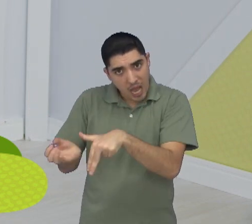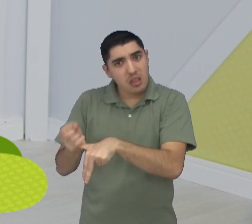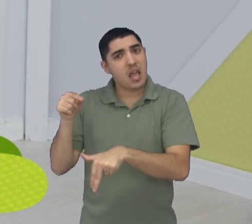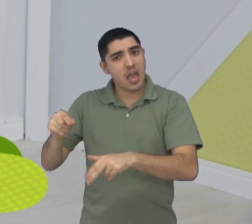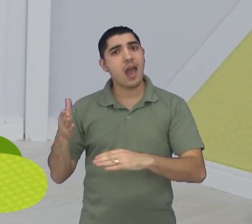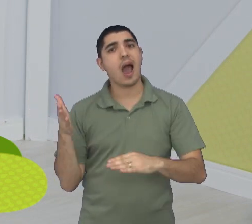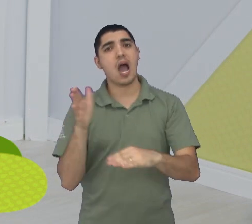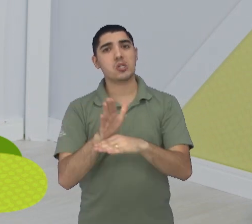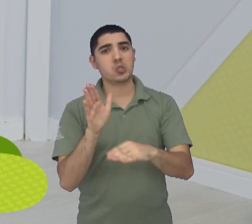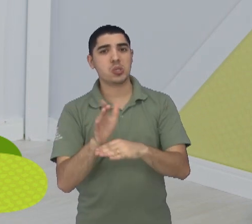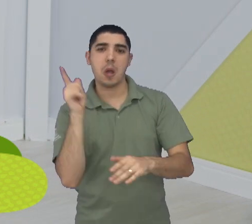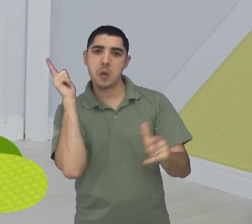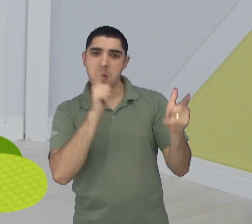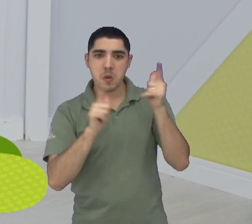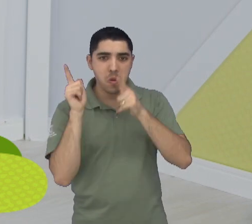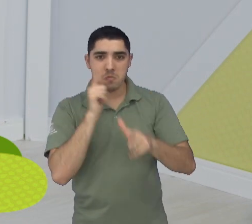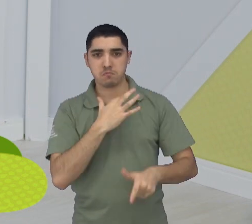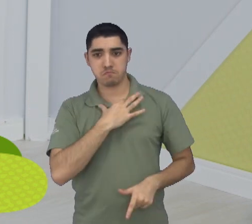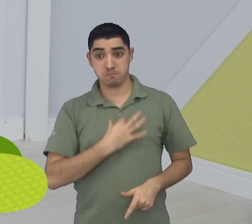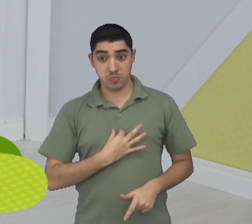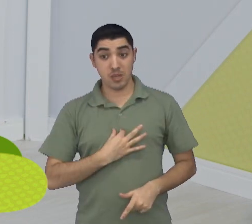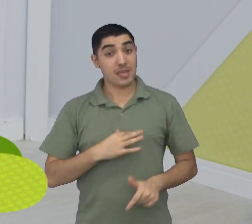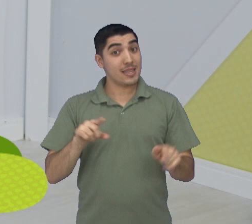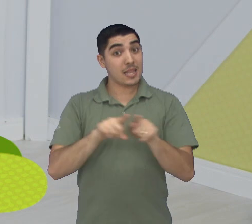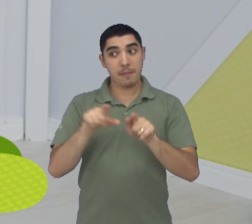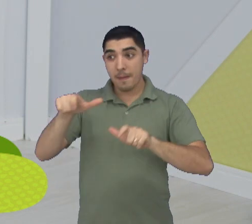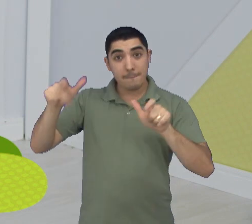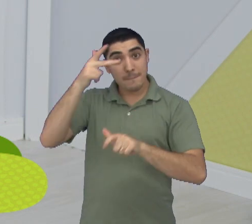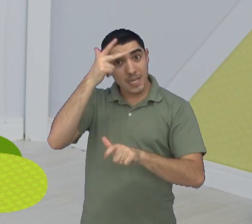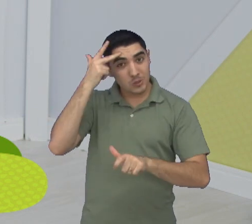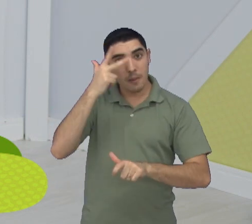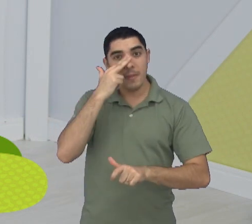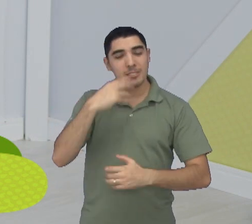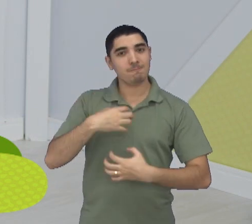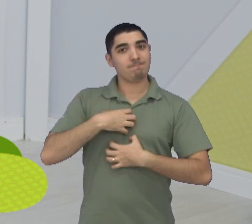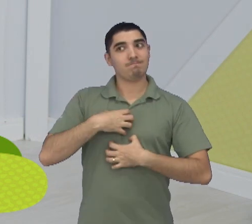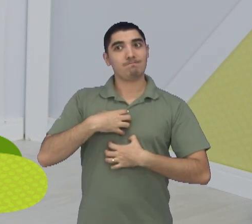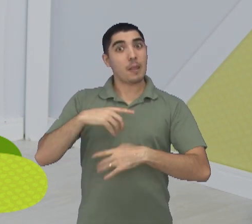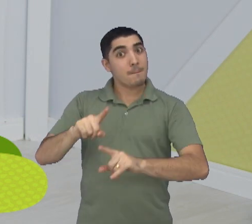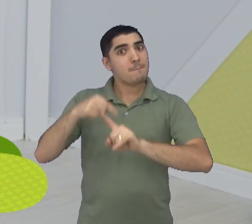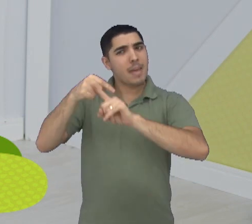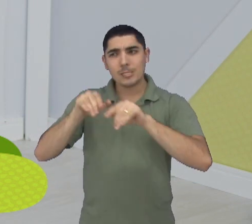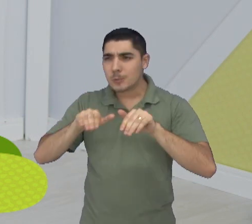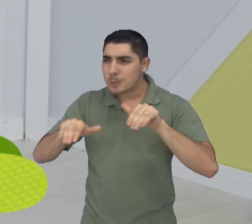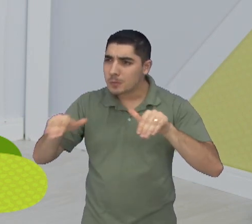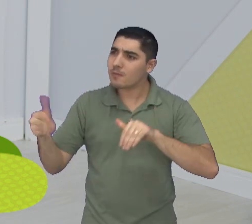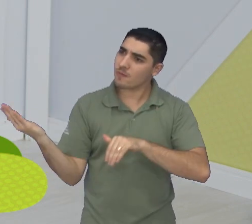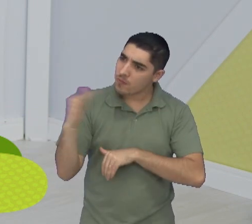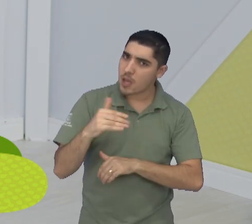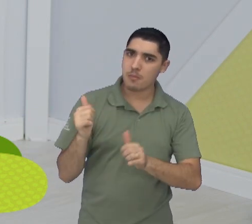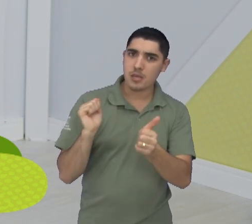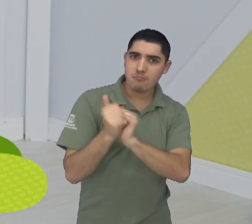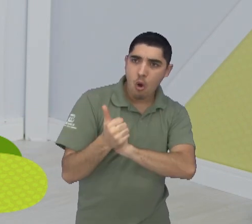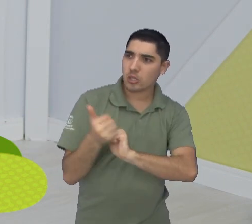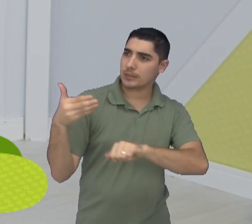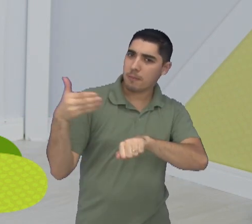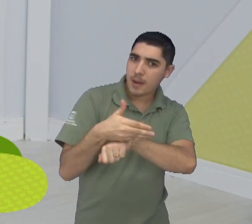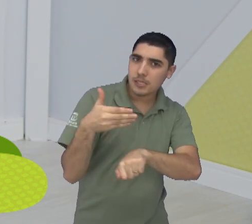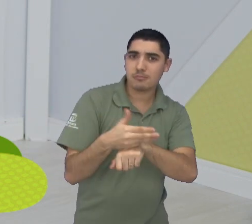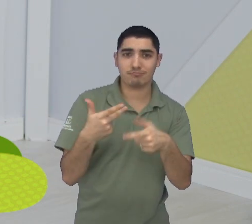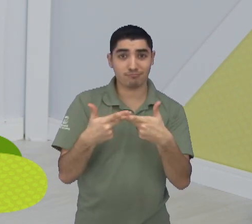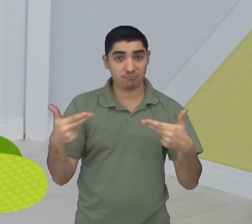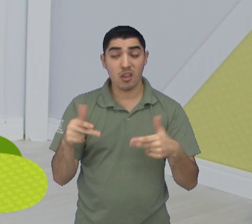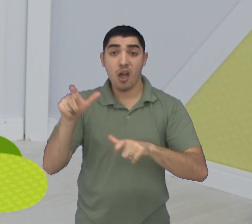quadro de medalhas, né, e chama mais gente até para praticar os esportes, né, porque às vezes a pessoa tem